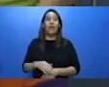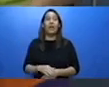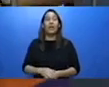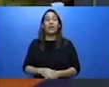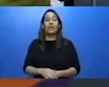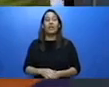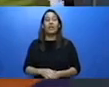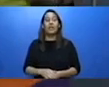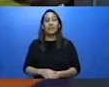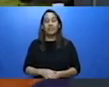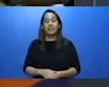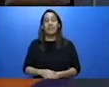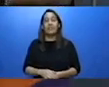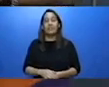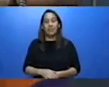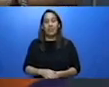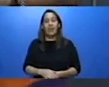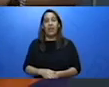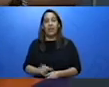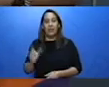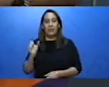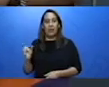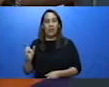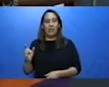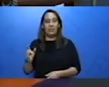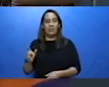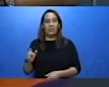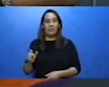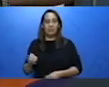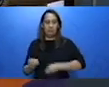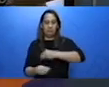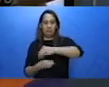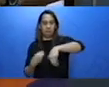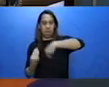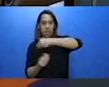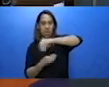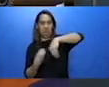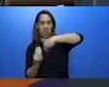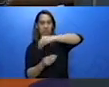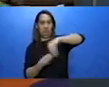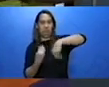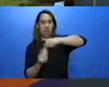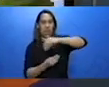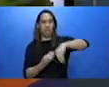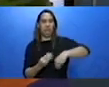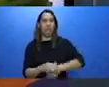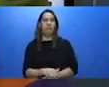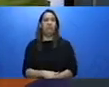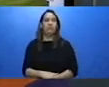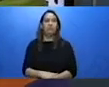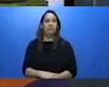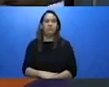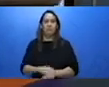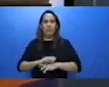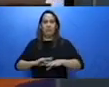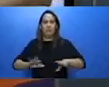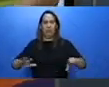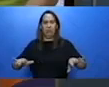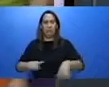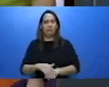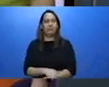desarrumar. Estava arrumado e a gente foi lá, desorganizou, tirou do lugar algo que estava